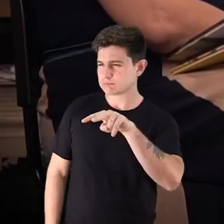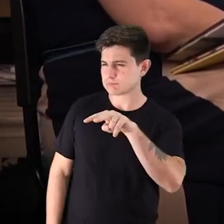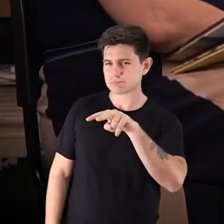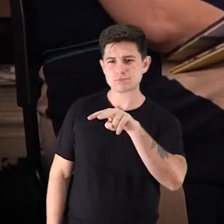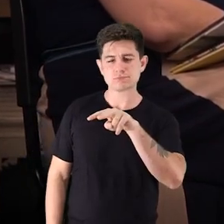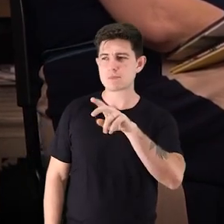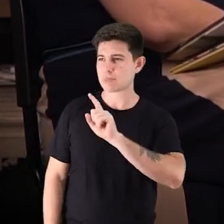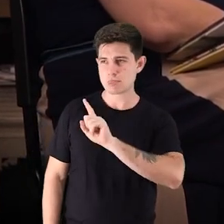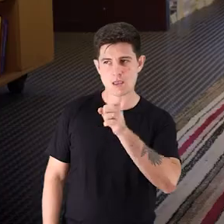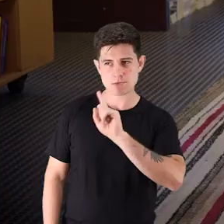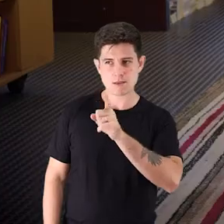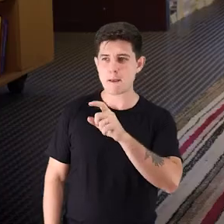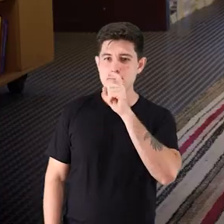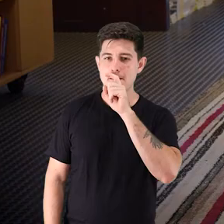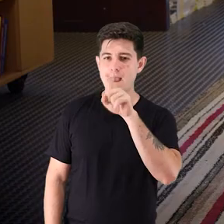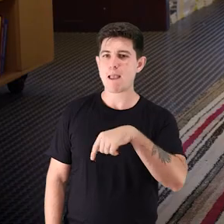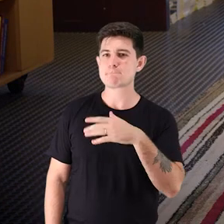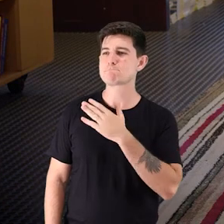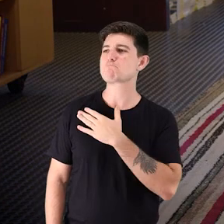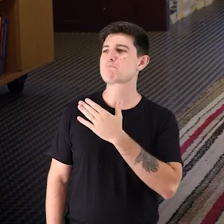irmã nova e fez assim,